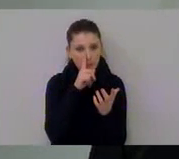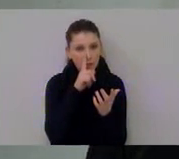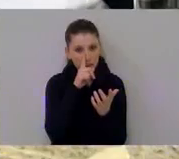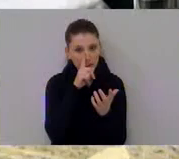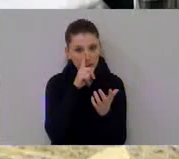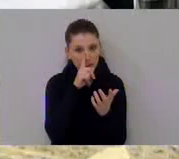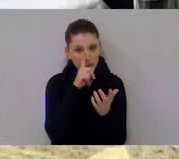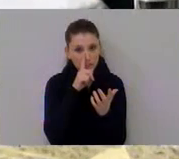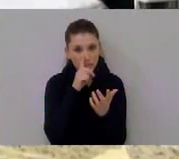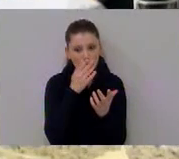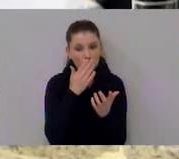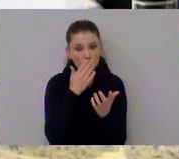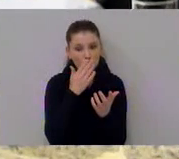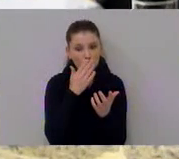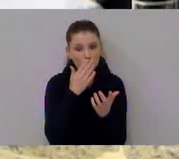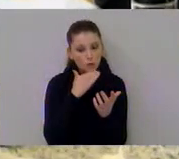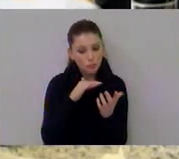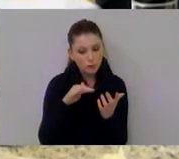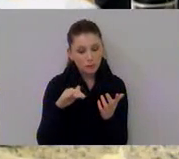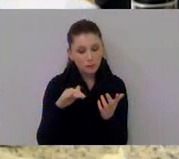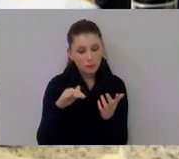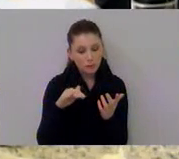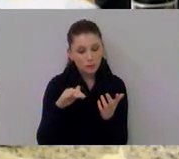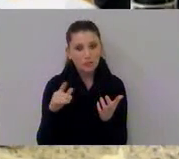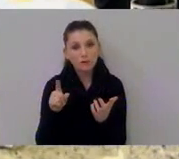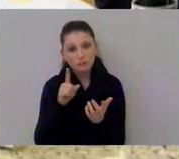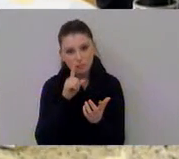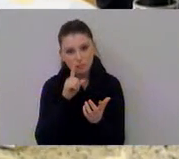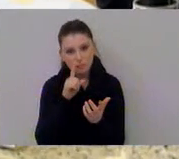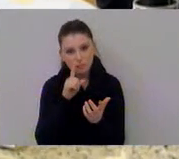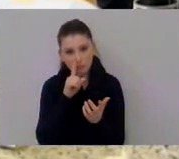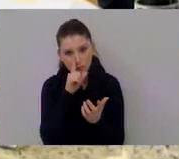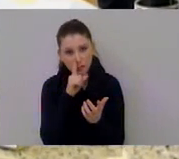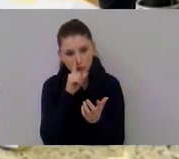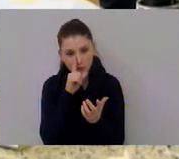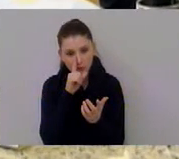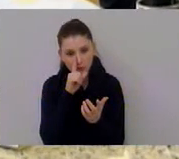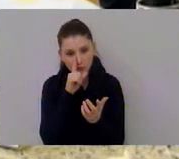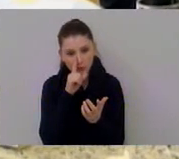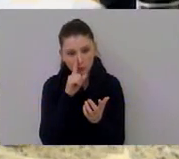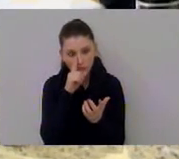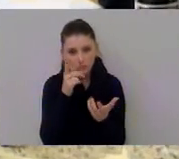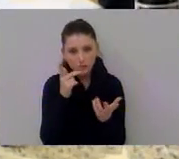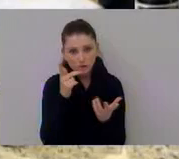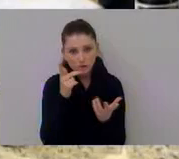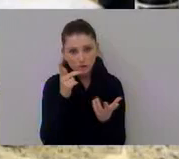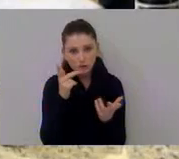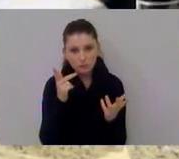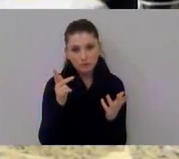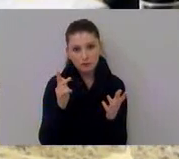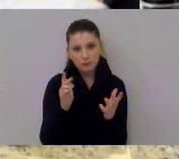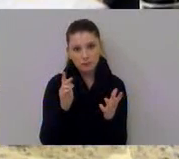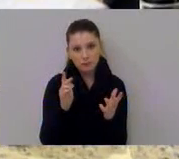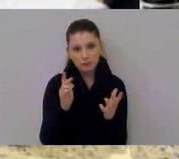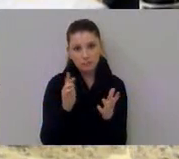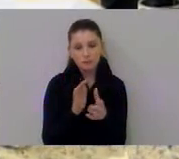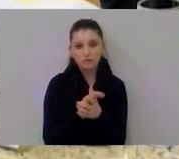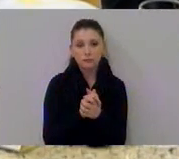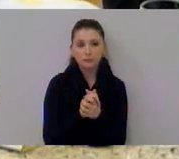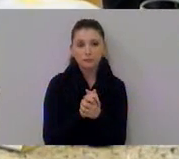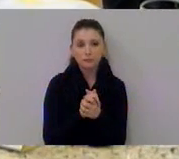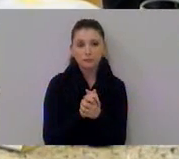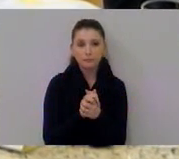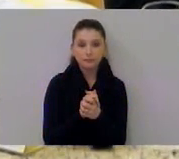Mas, infelizmente, que nós já comentamos hoje nessa tribuna, muitos vereadores,